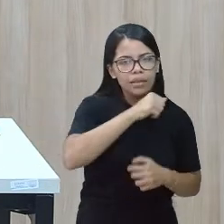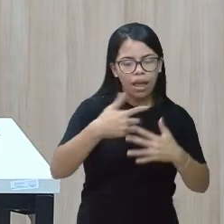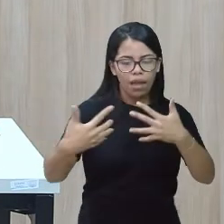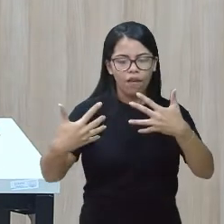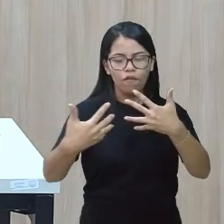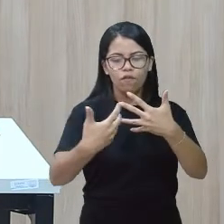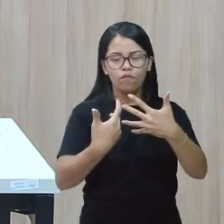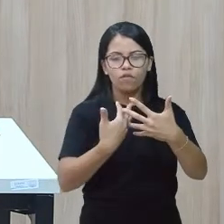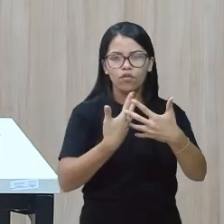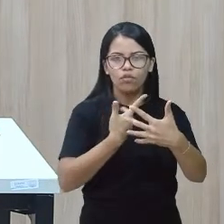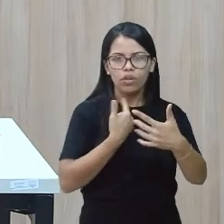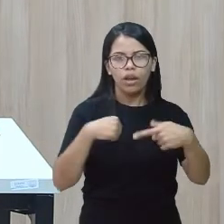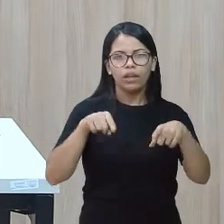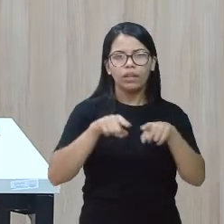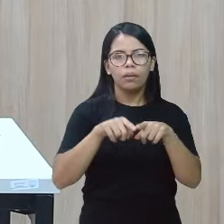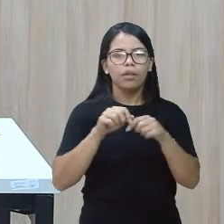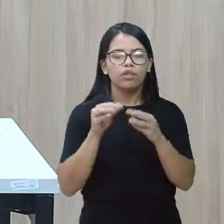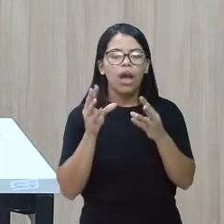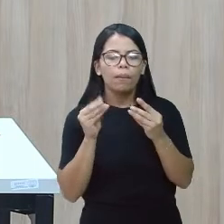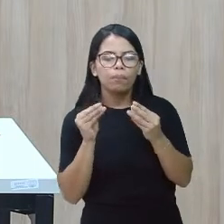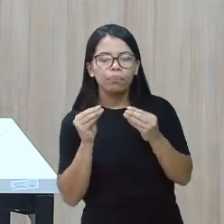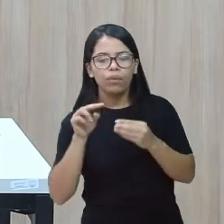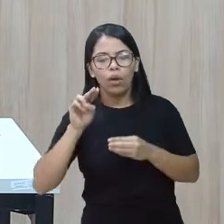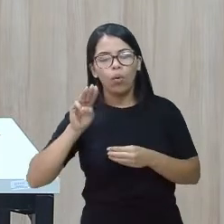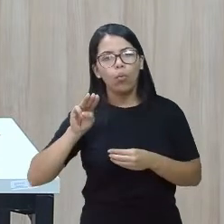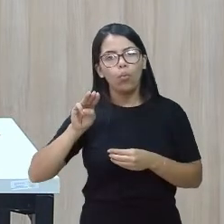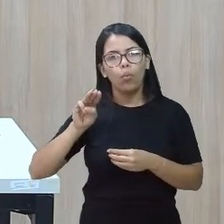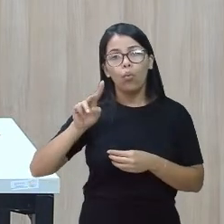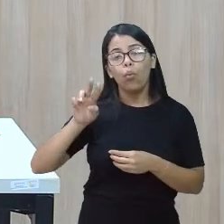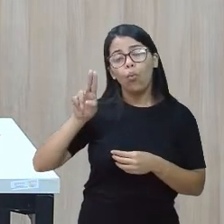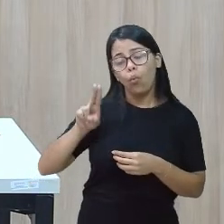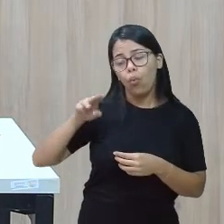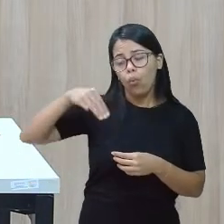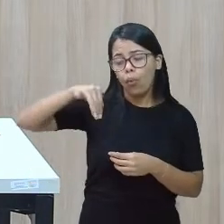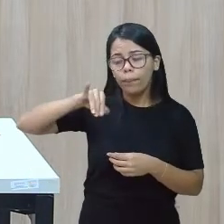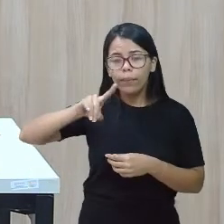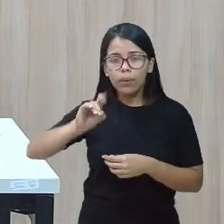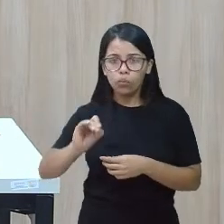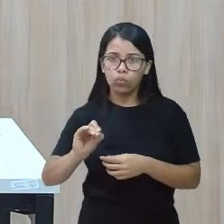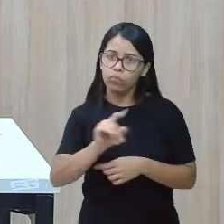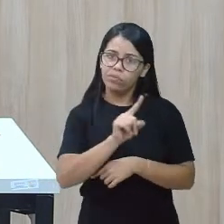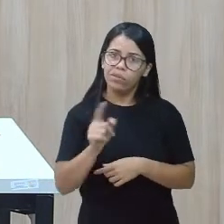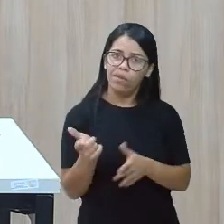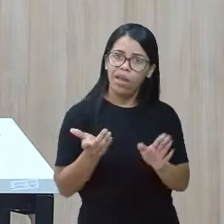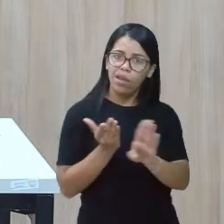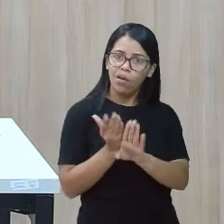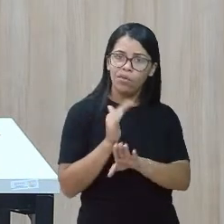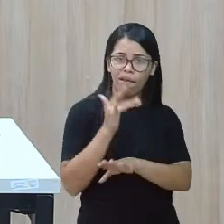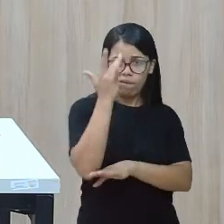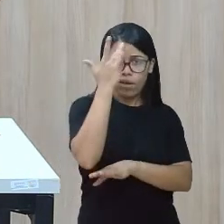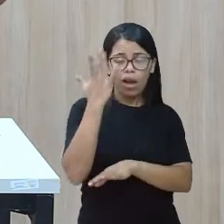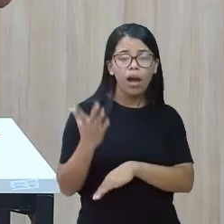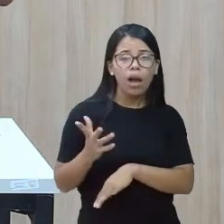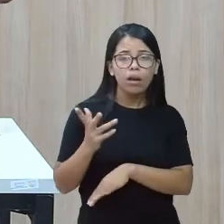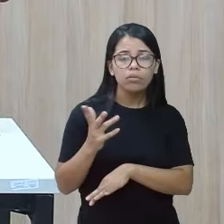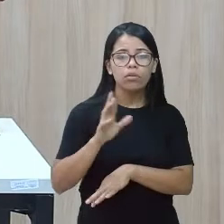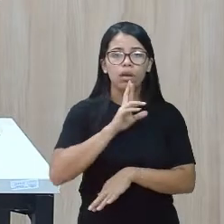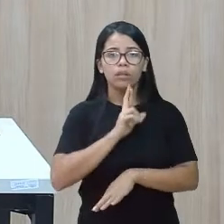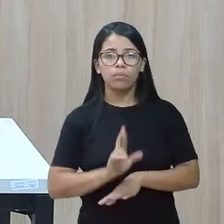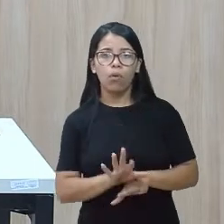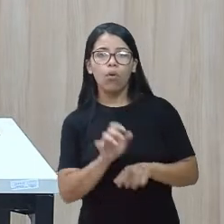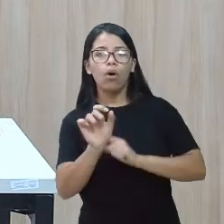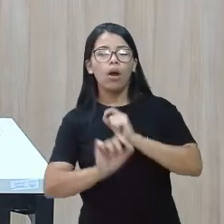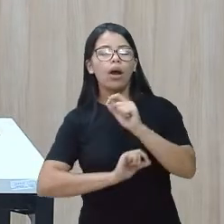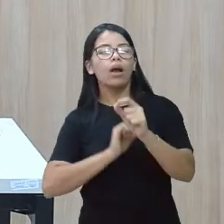umedecer. Será que aqui, né, vocês vão encontrar facilmente as respostas? Quem aquece,